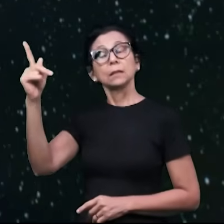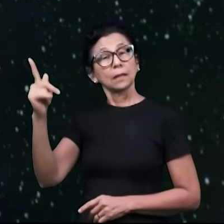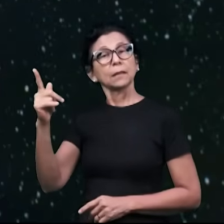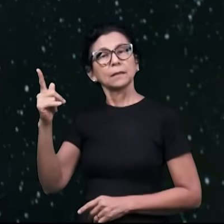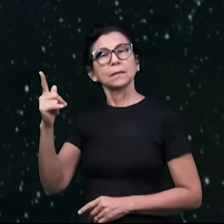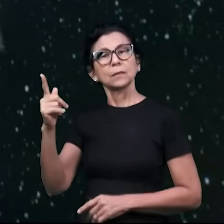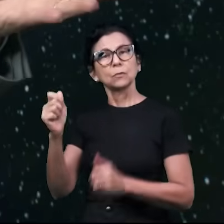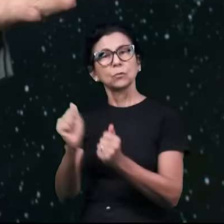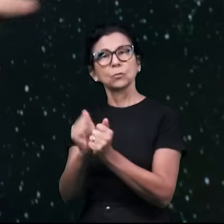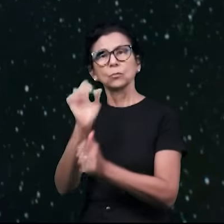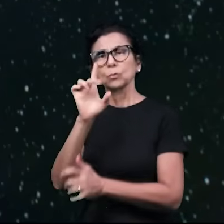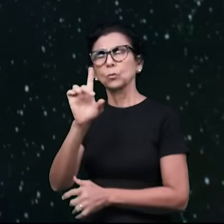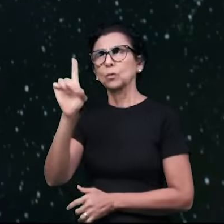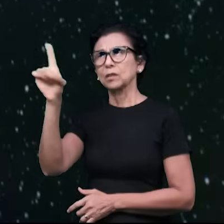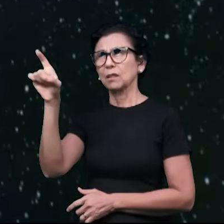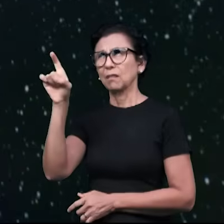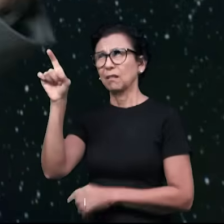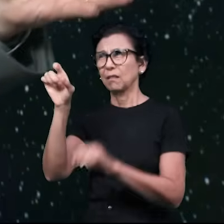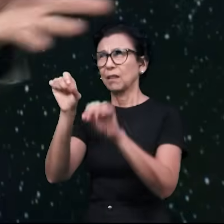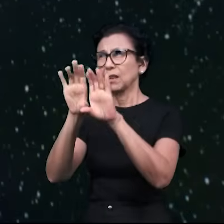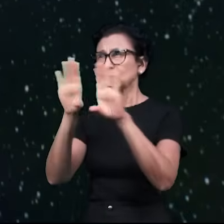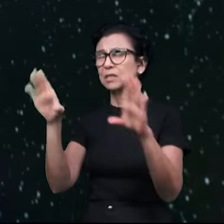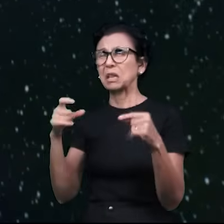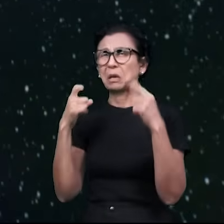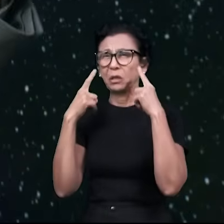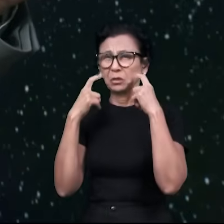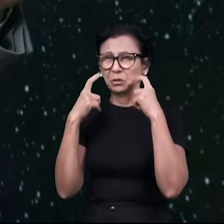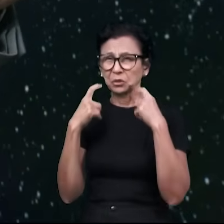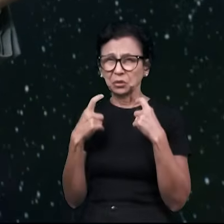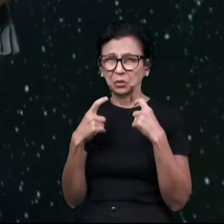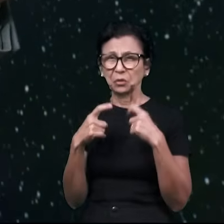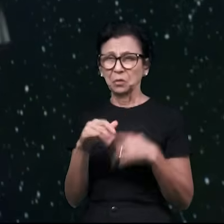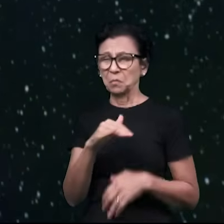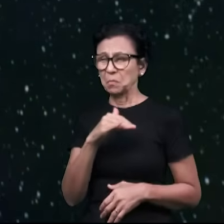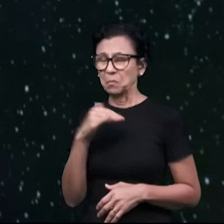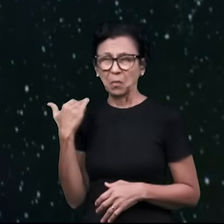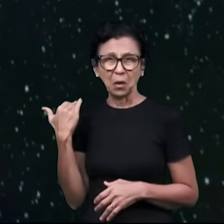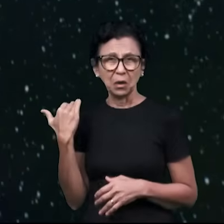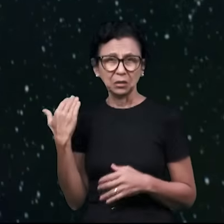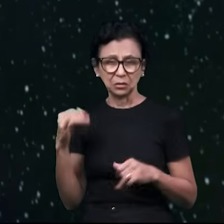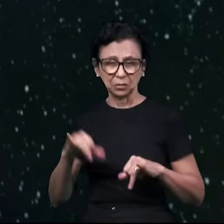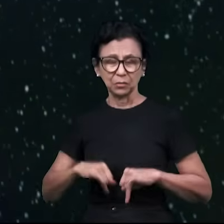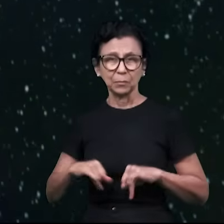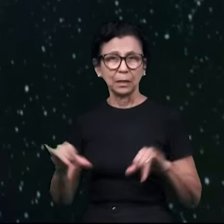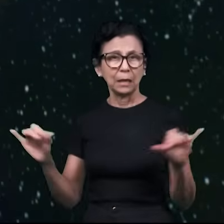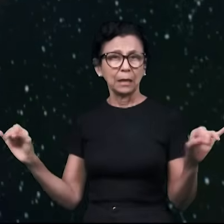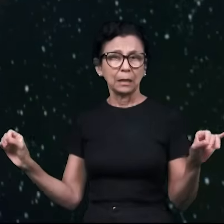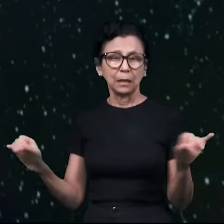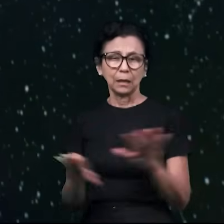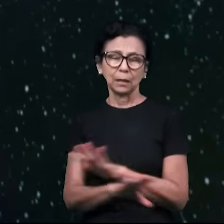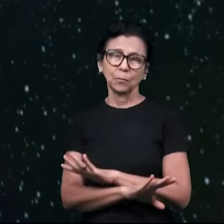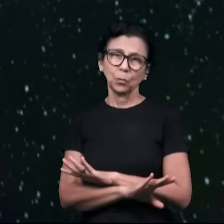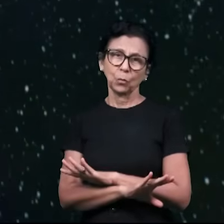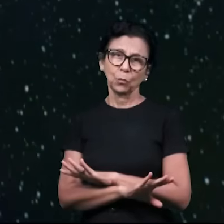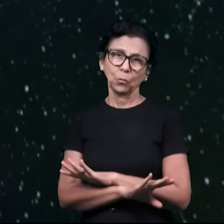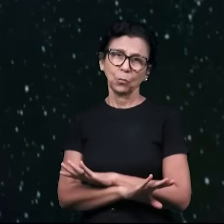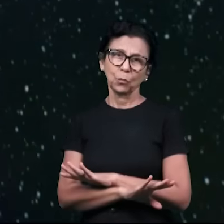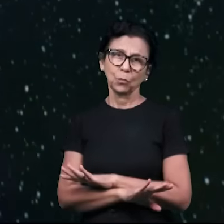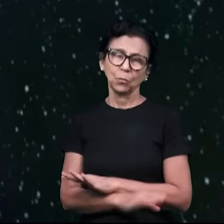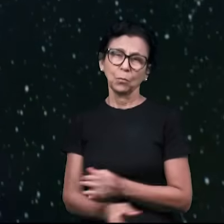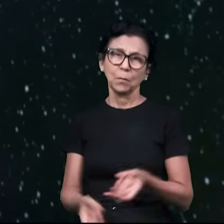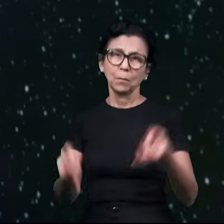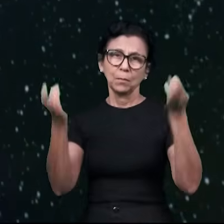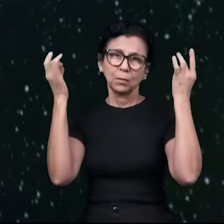lugar que não vai ter choro, não vai ter ranger de dentes, não vai ter morte, todas as coisas velhas já passaram, tudo se